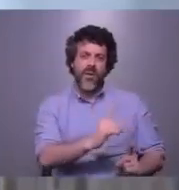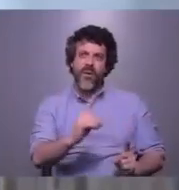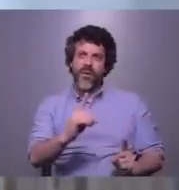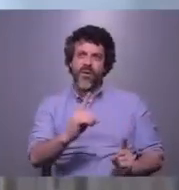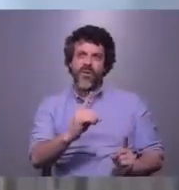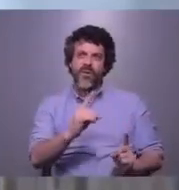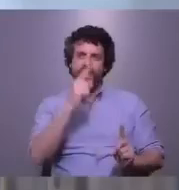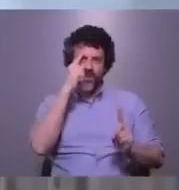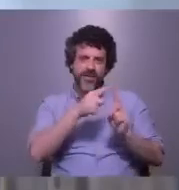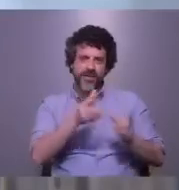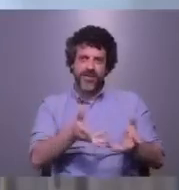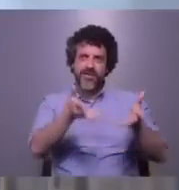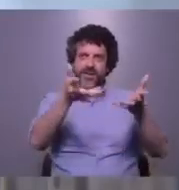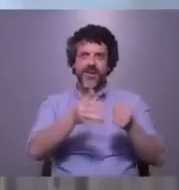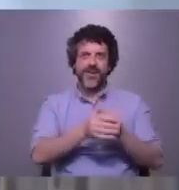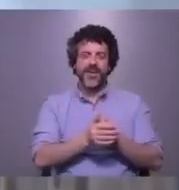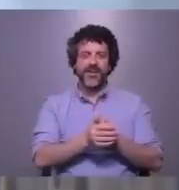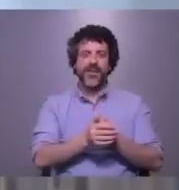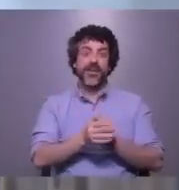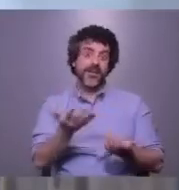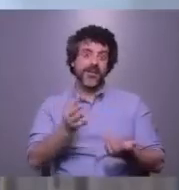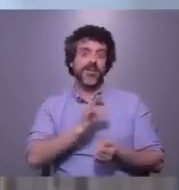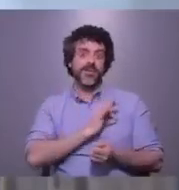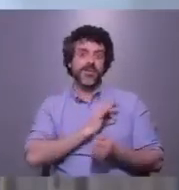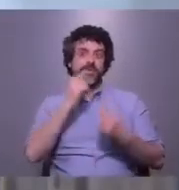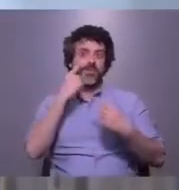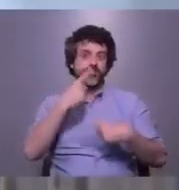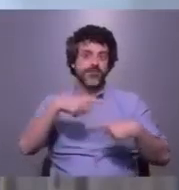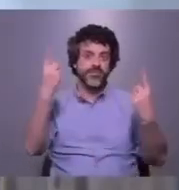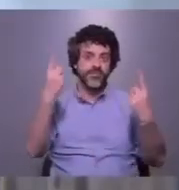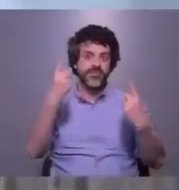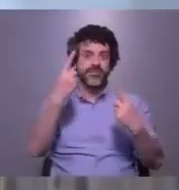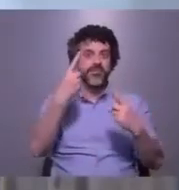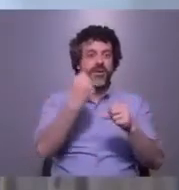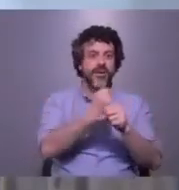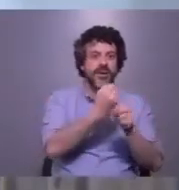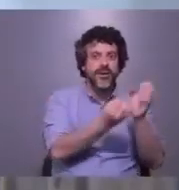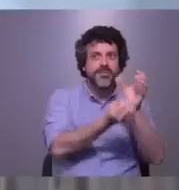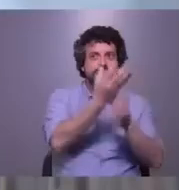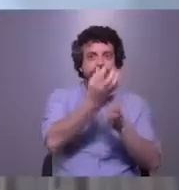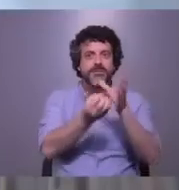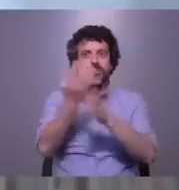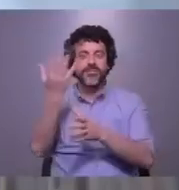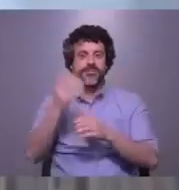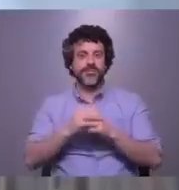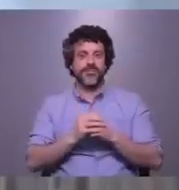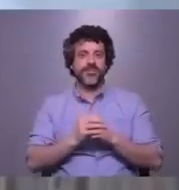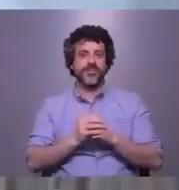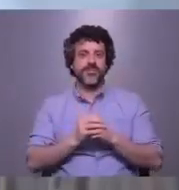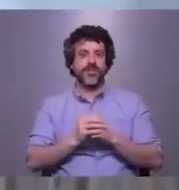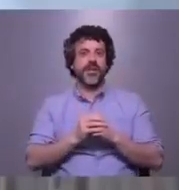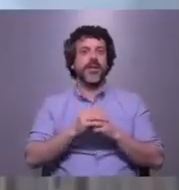projeto. E assim, o Senhor mostra que a obra é sua e não dos fracos instrumentos que